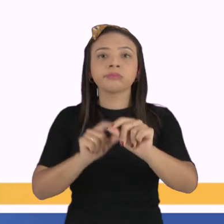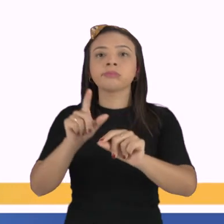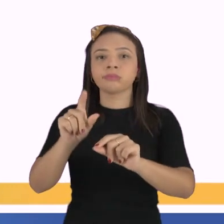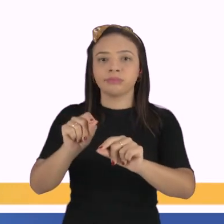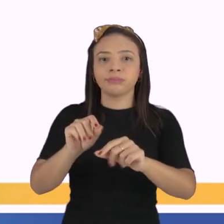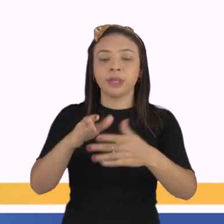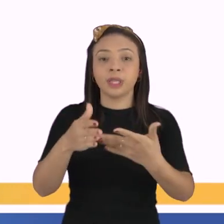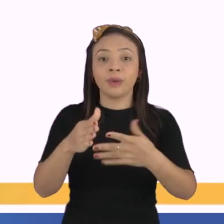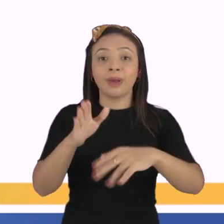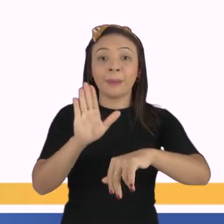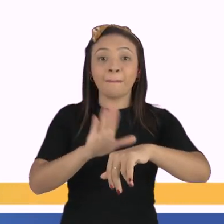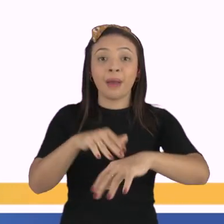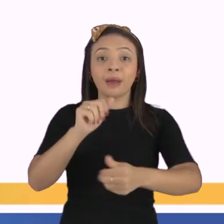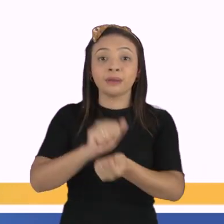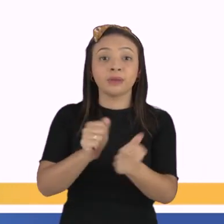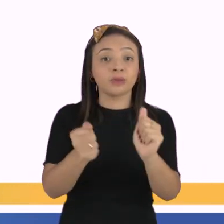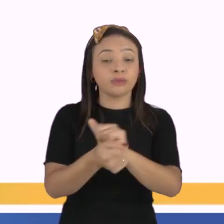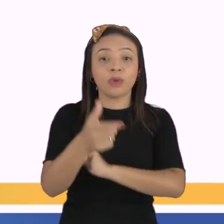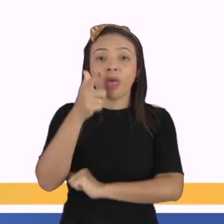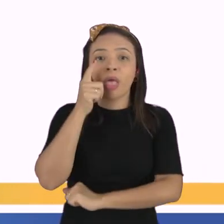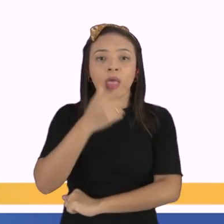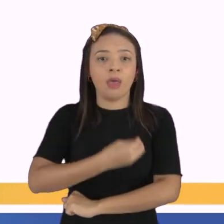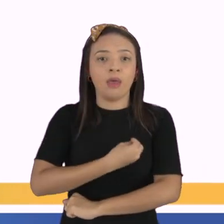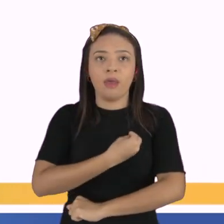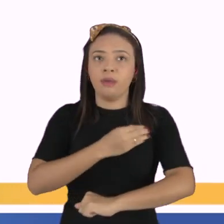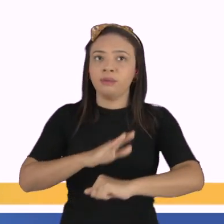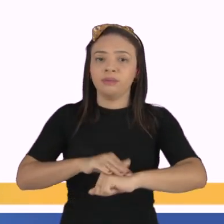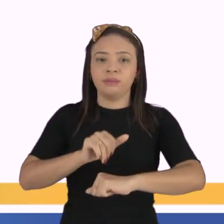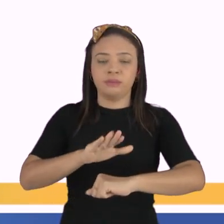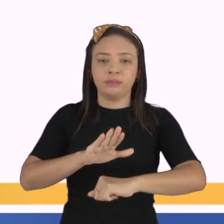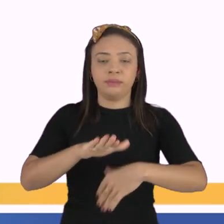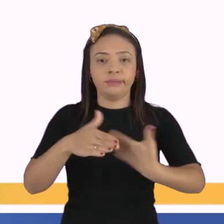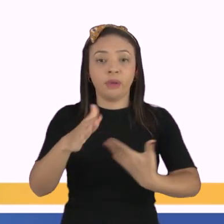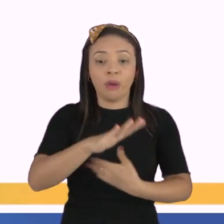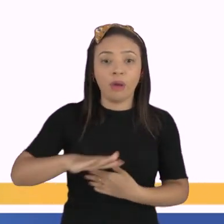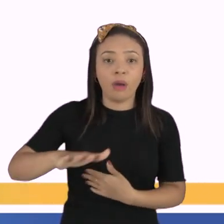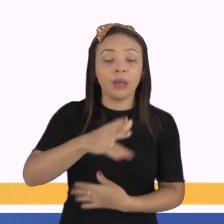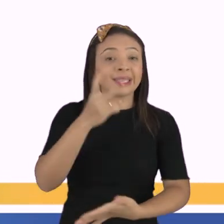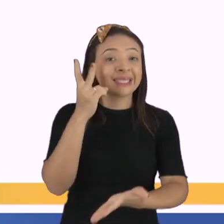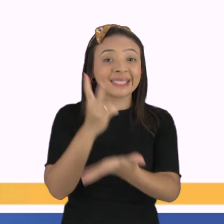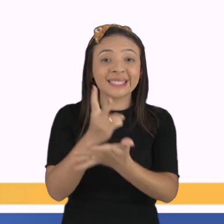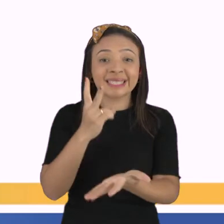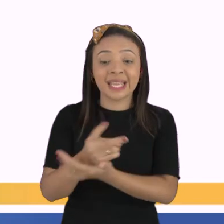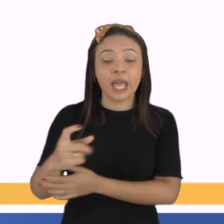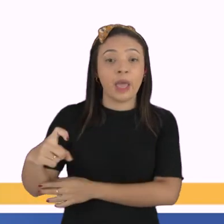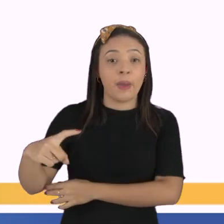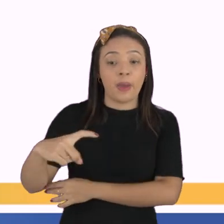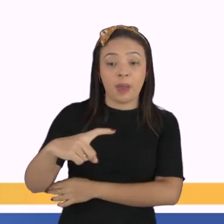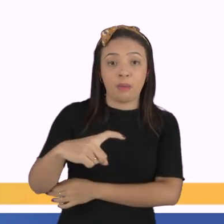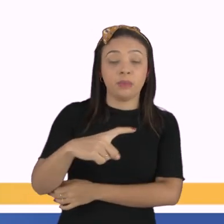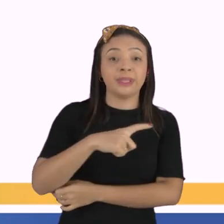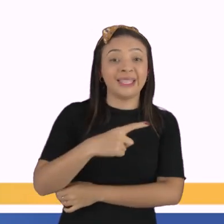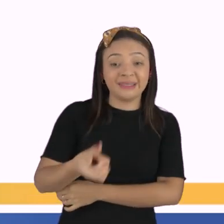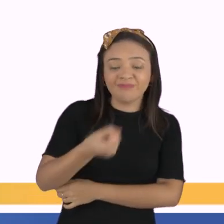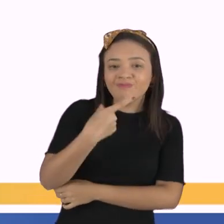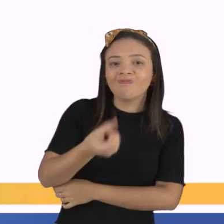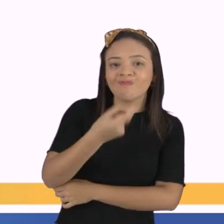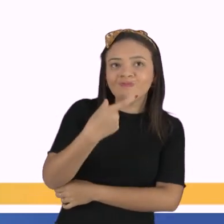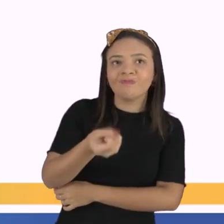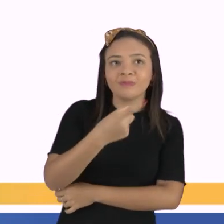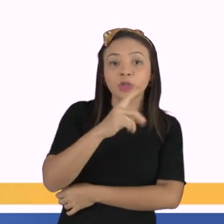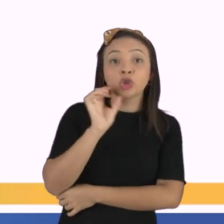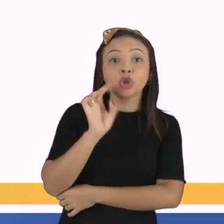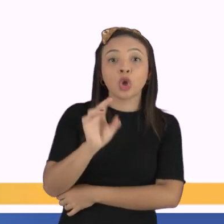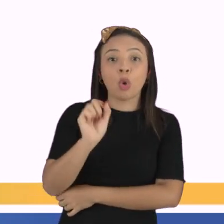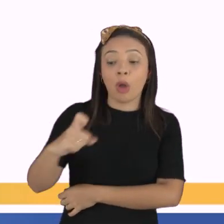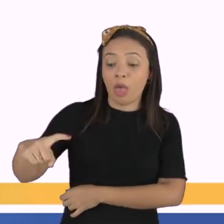que as mais adaptáveis sempre sobreviverão. Em um ambiente que elas são frequentemente expostas por antibióticos, somente